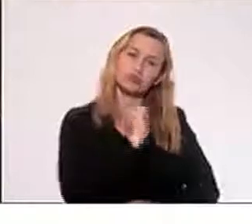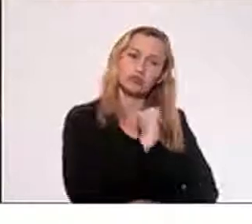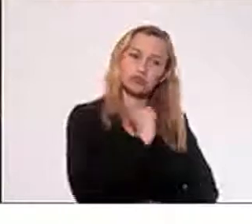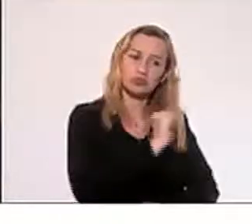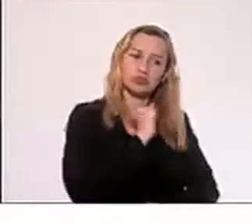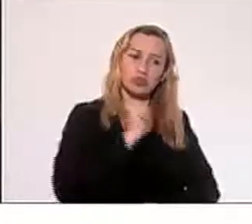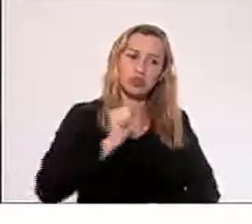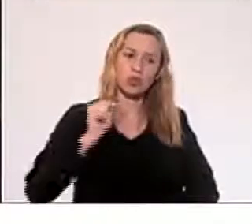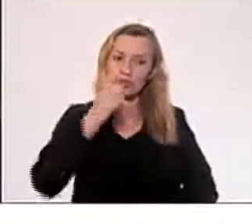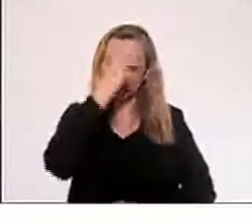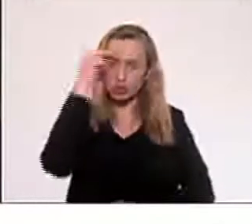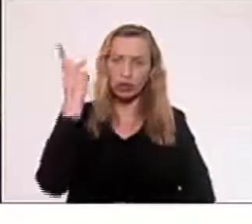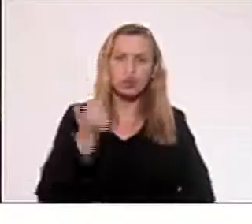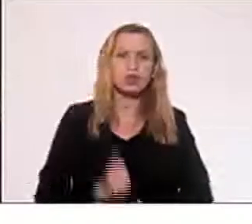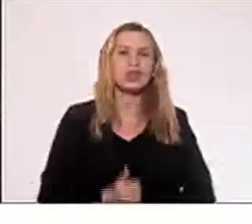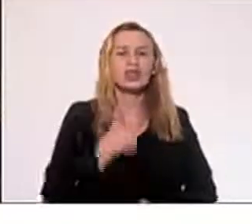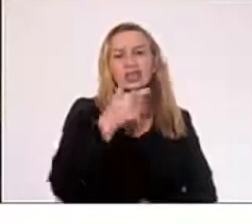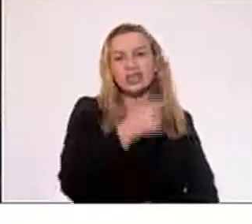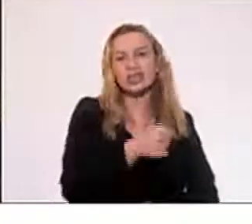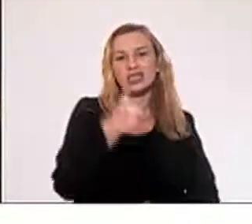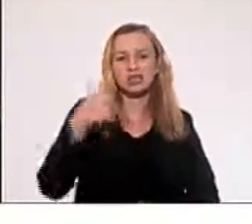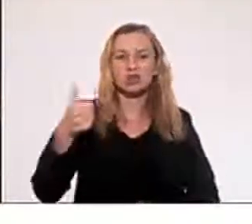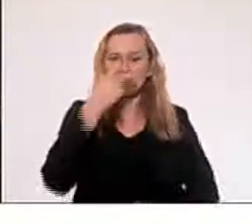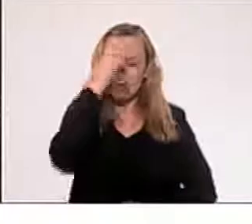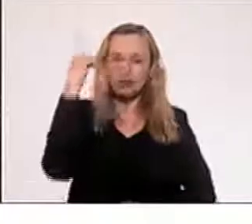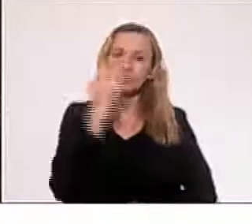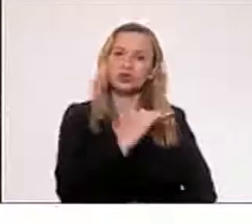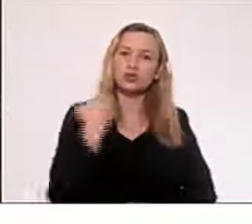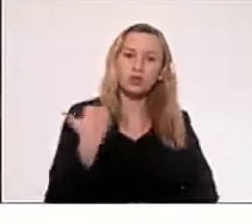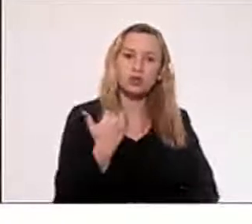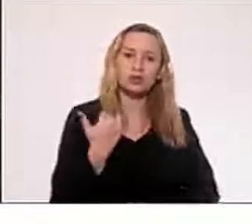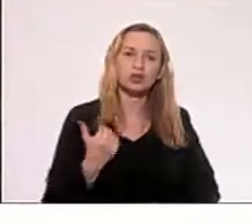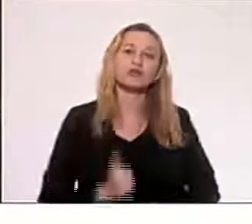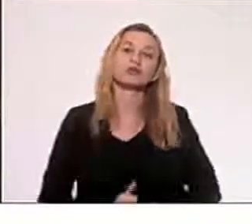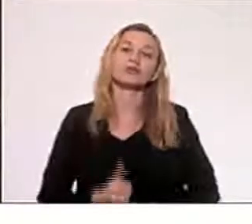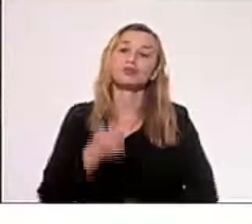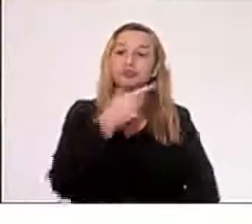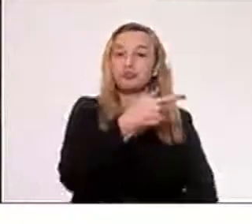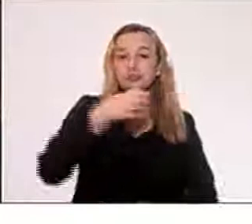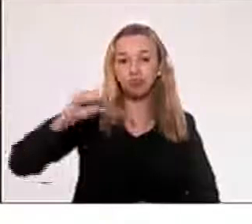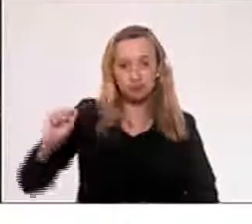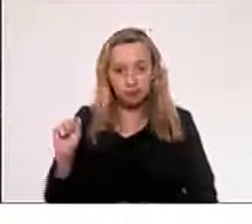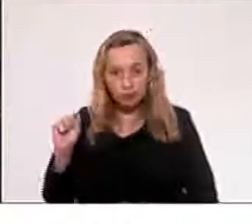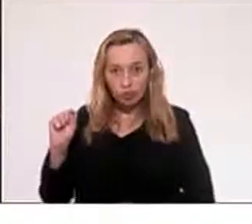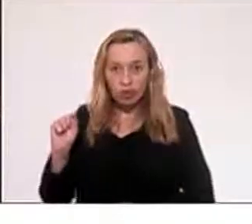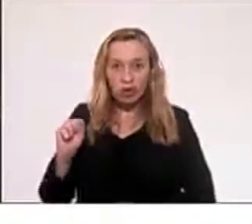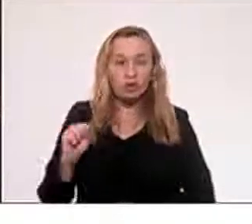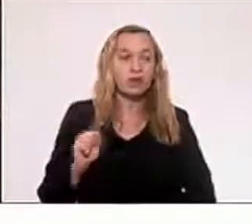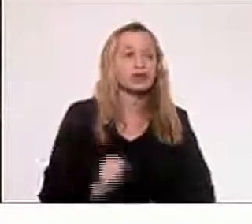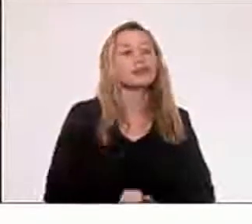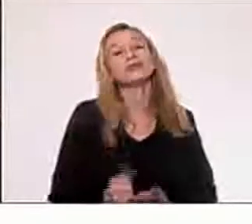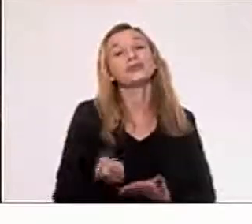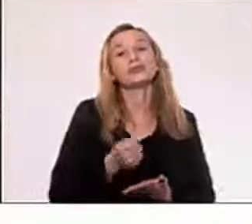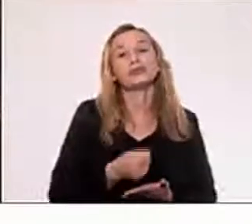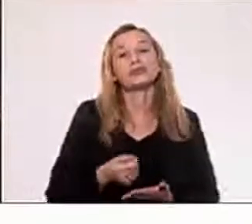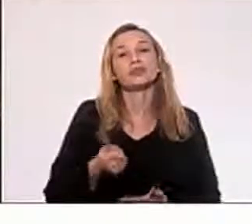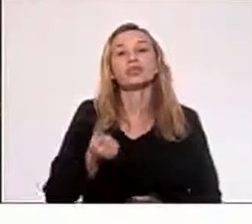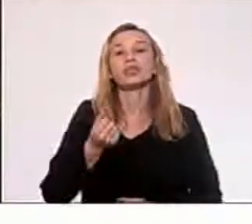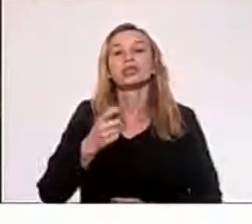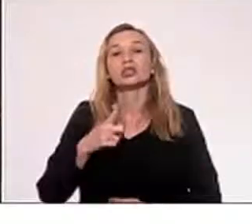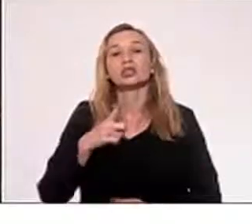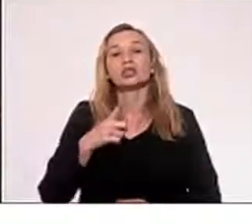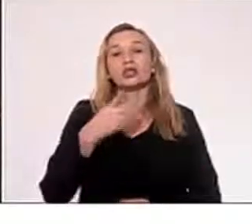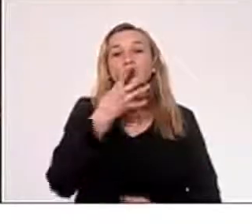com 71 pessoas mortas, enquanto em 2018 foram registradas